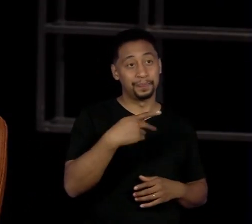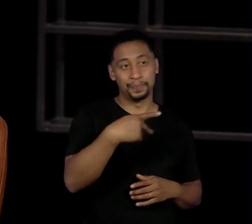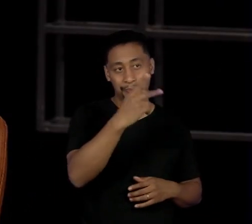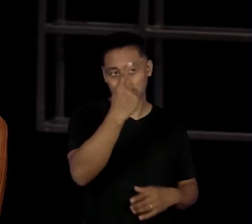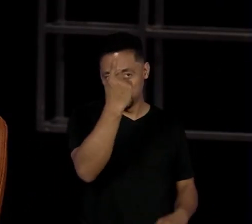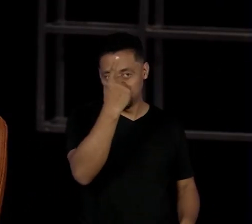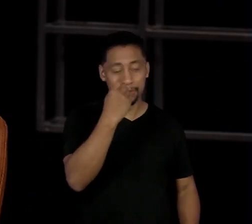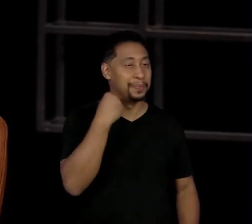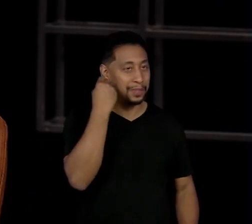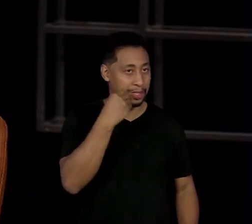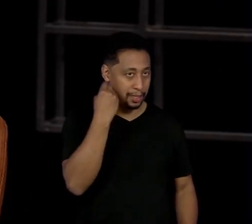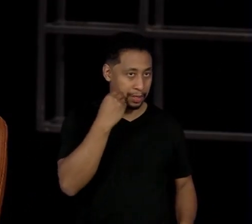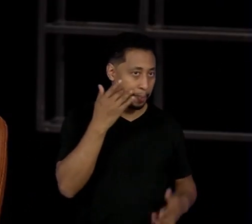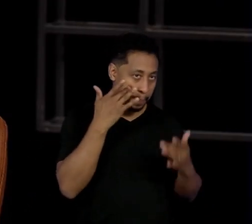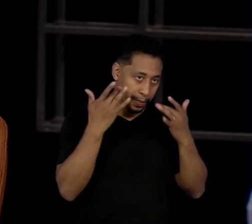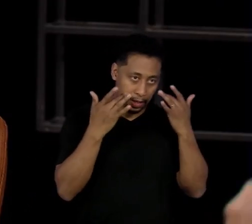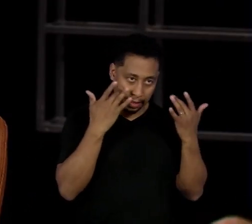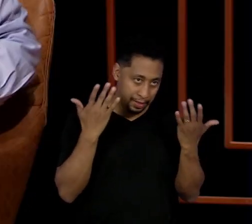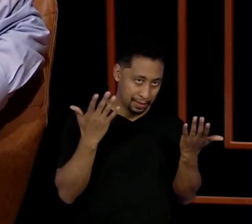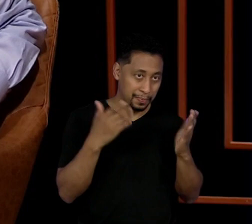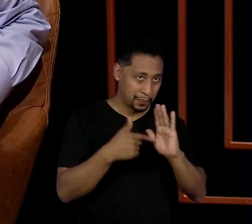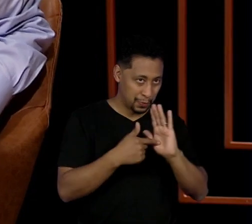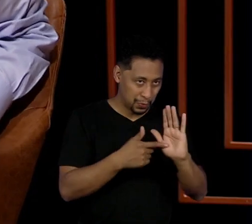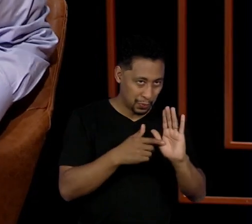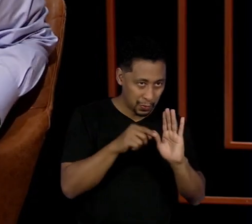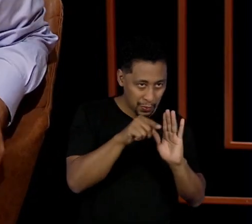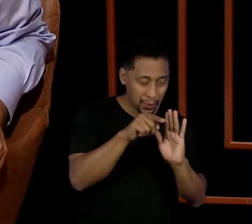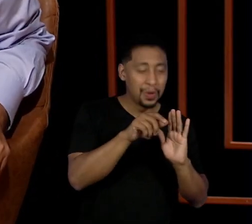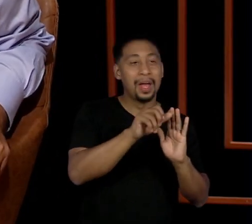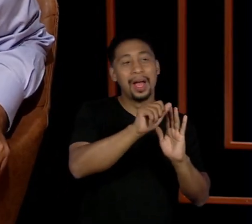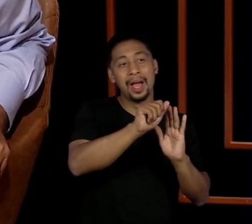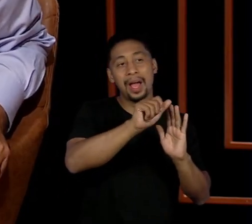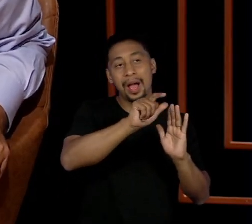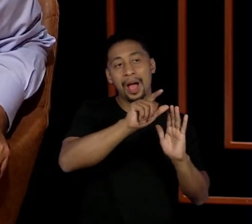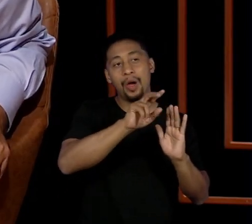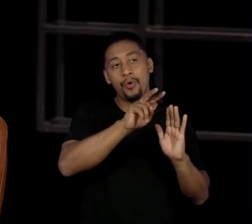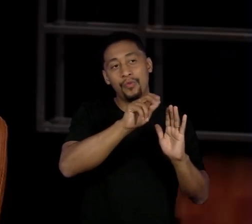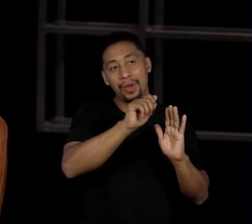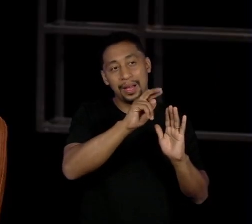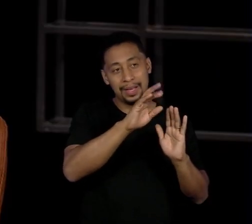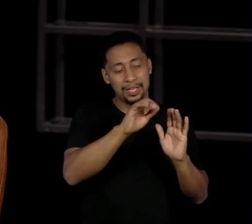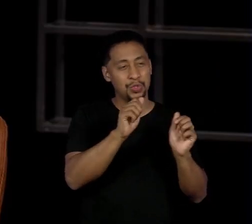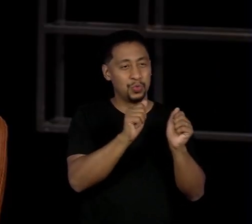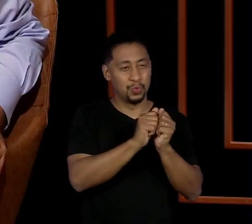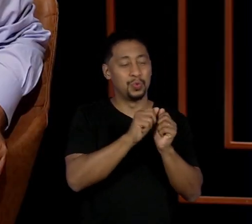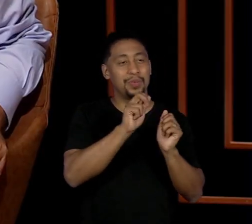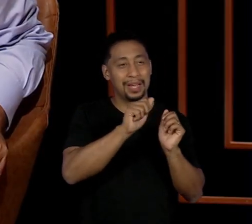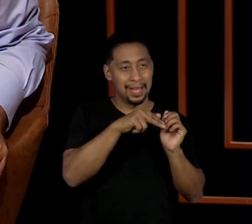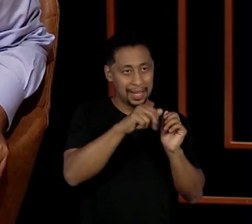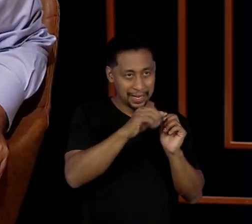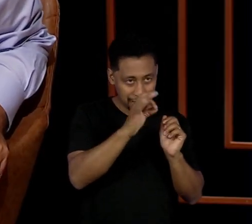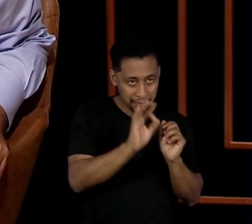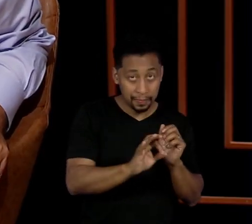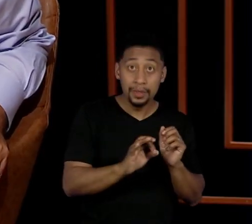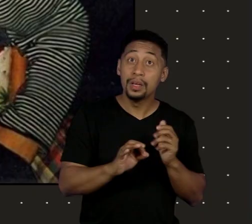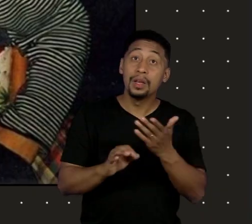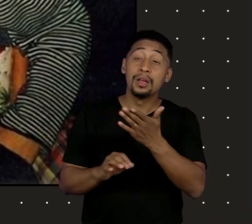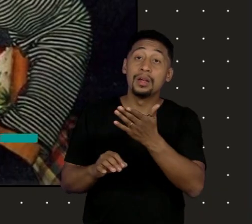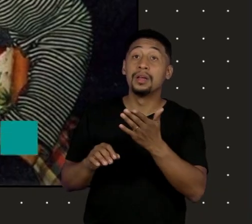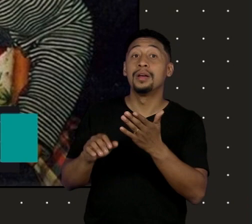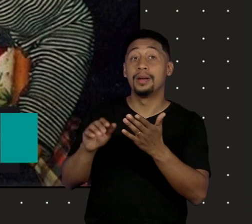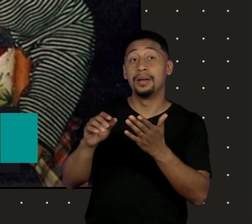foi na peça Macário. Né, É verdade. do Álvares de É Azevedo, verdade. com a Ana Beatriz Aí Nogueira. a coisa da Preta, foi a Preta que me chamou,